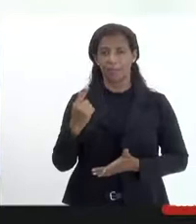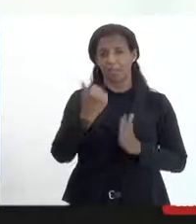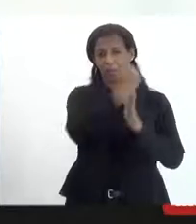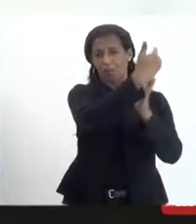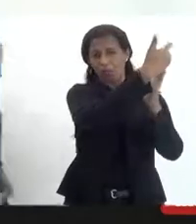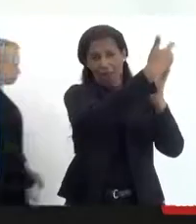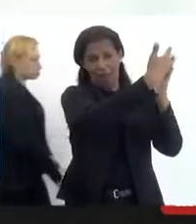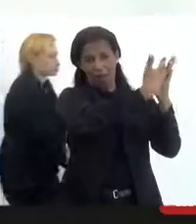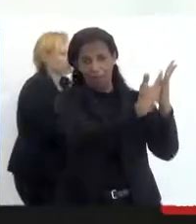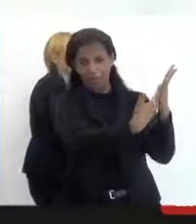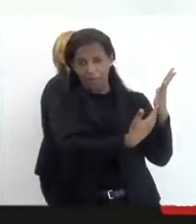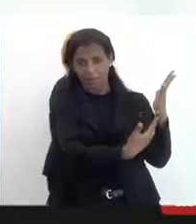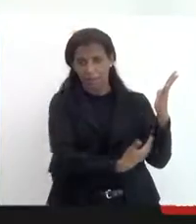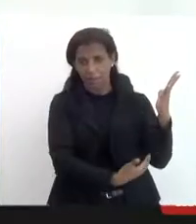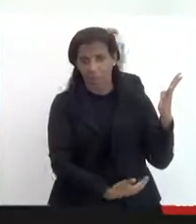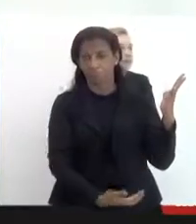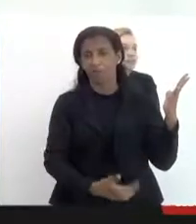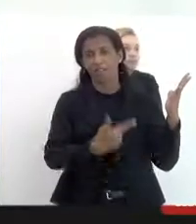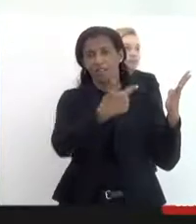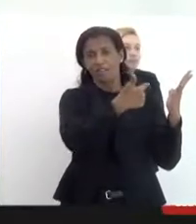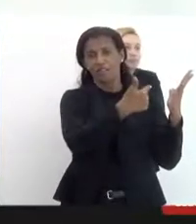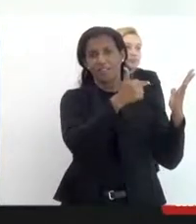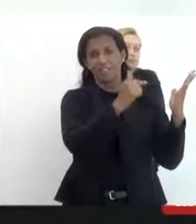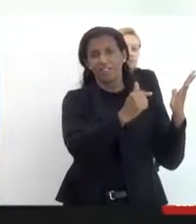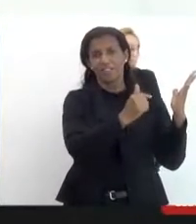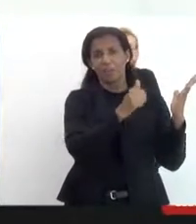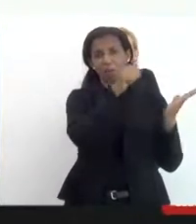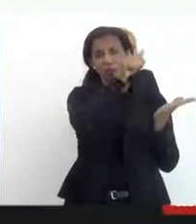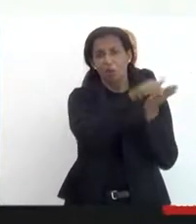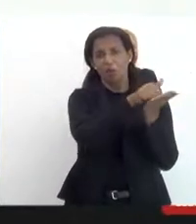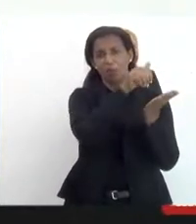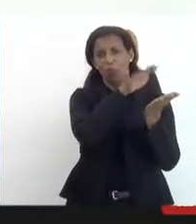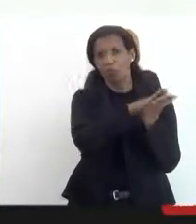relação de